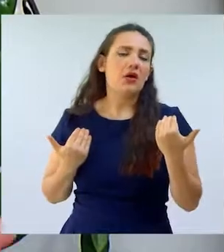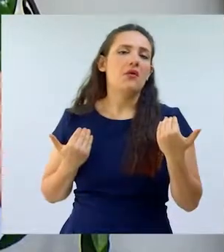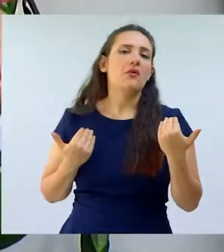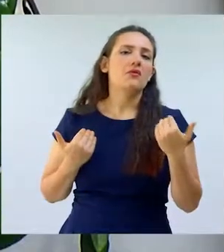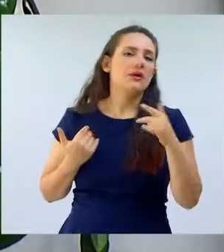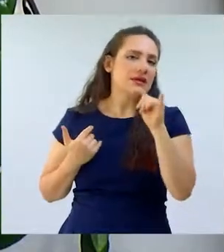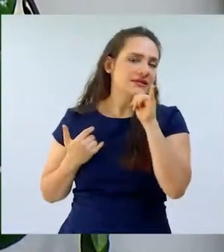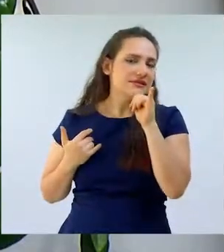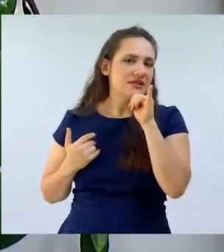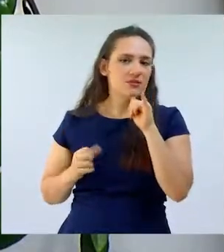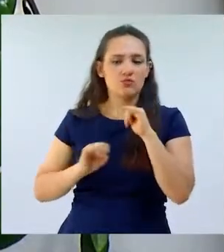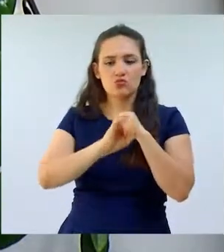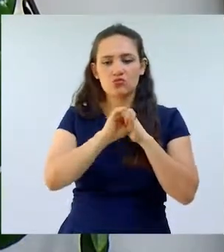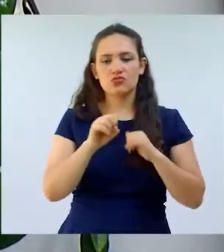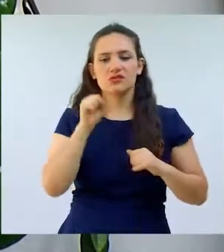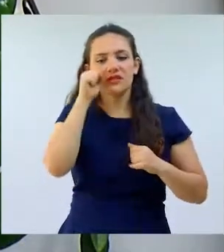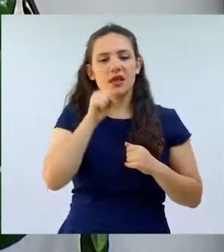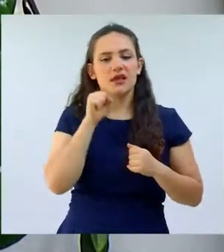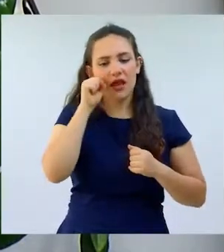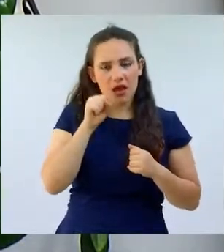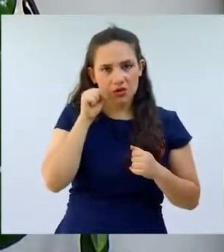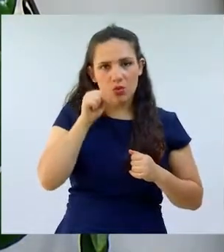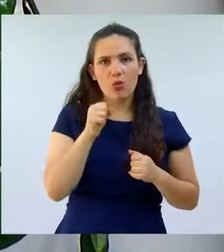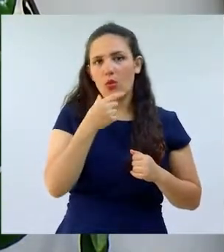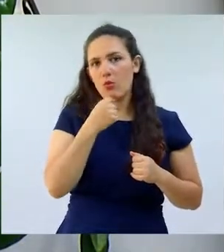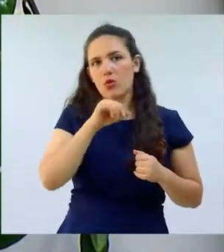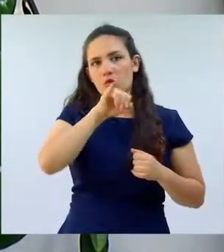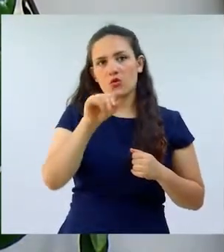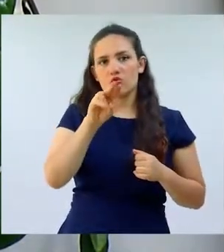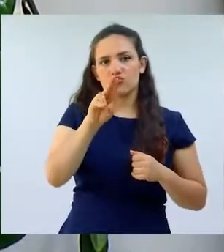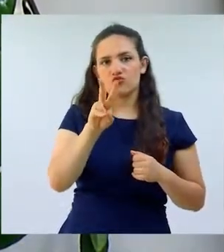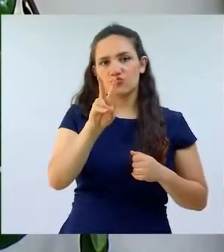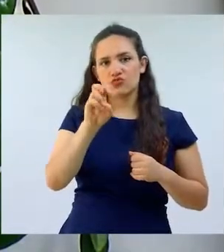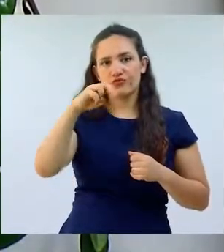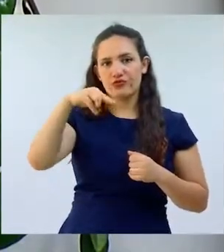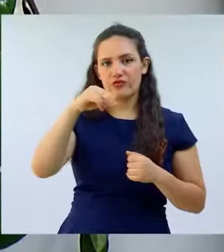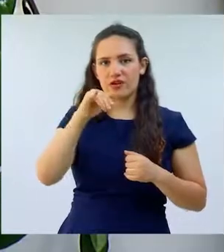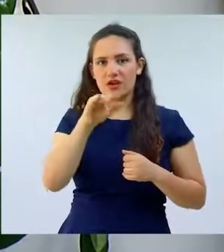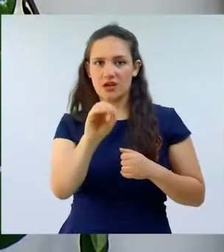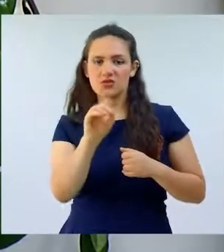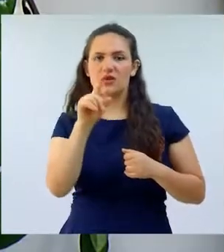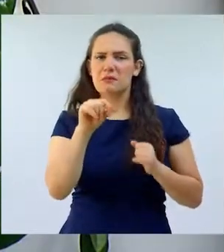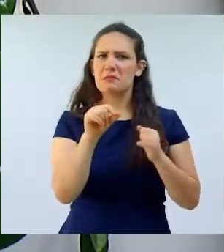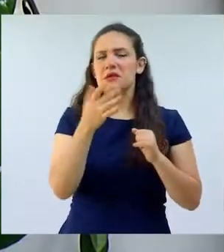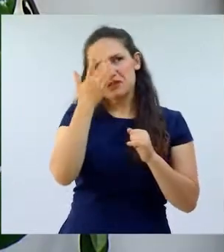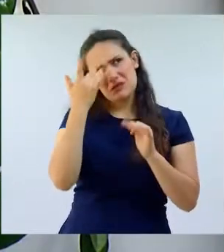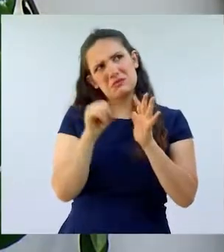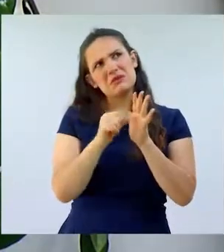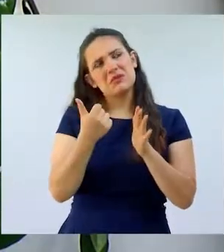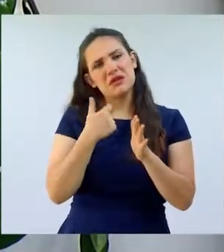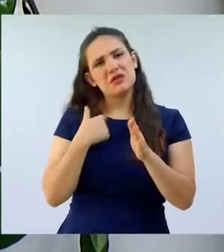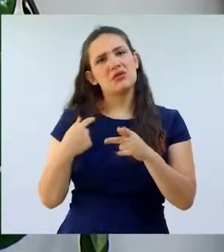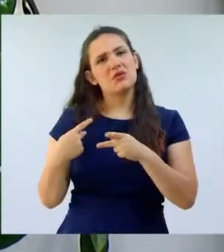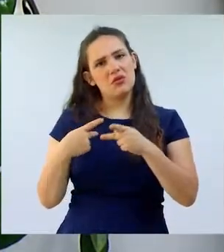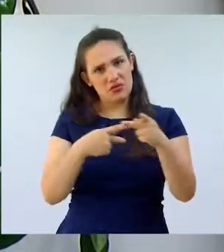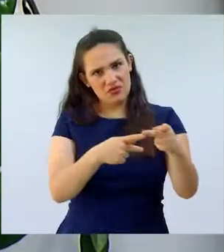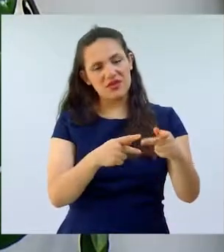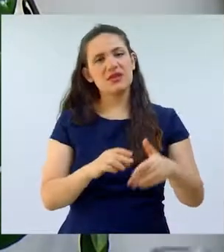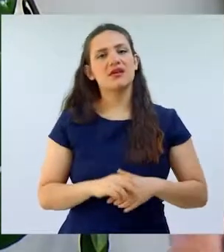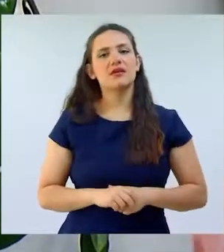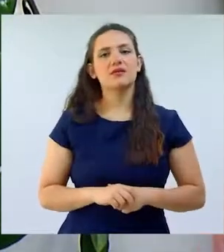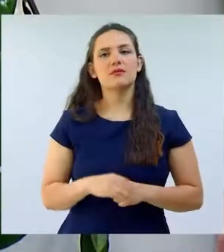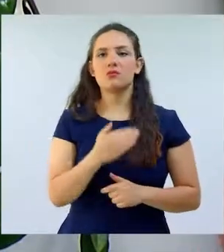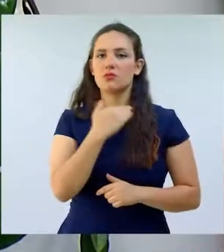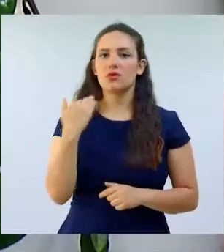meio. Para quem não, o senador Juvencio César Fonseca foi 2 vezes prefeito de Campo Grande, acho que foi o primeiro entrevistado de